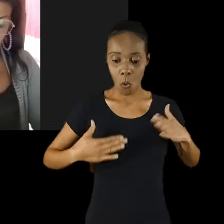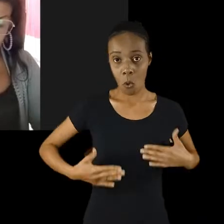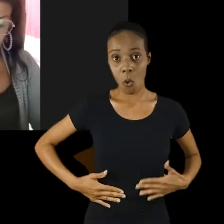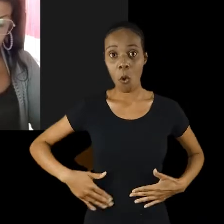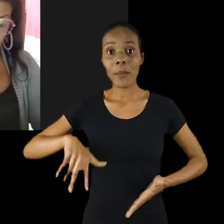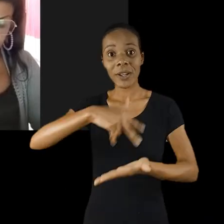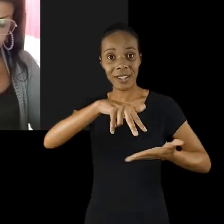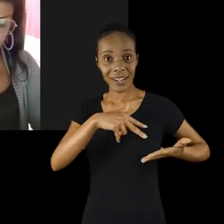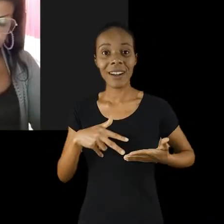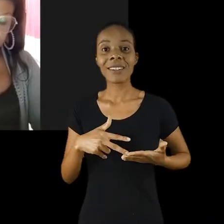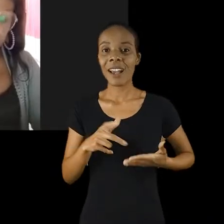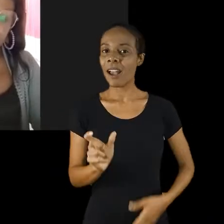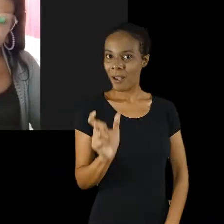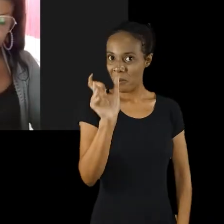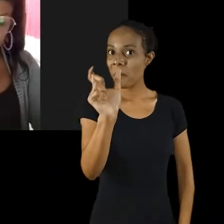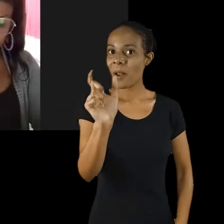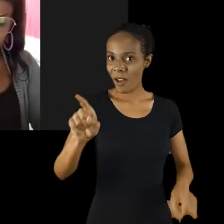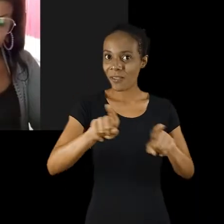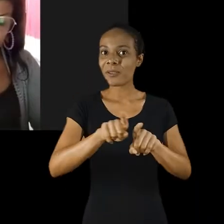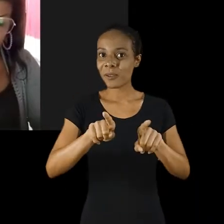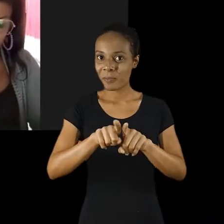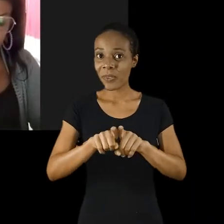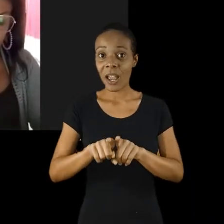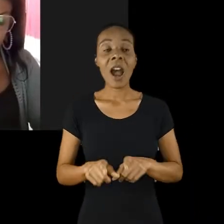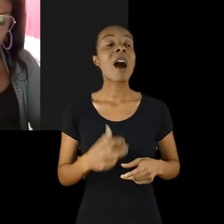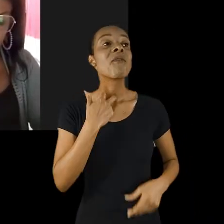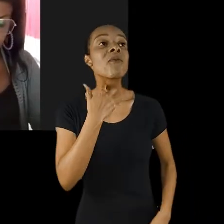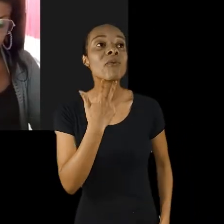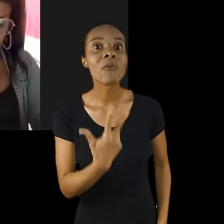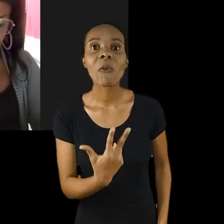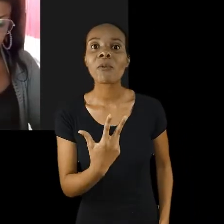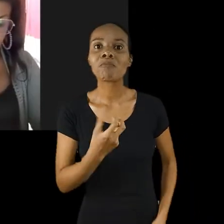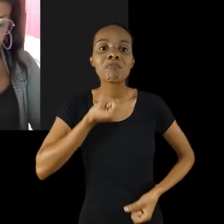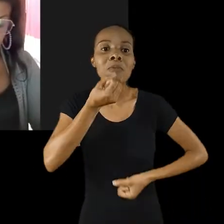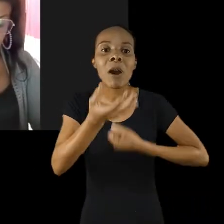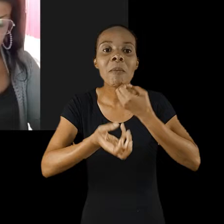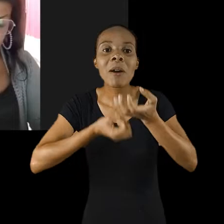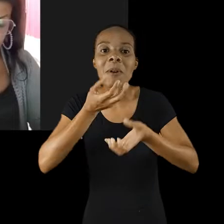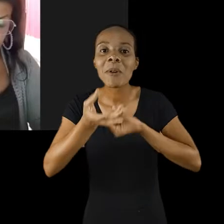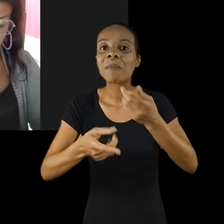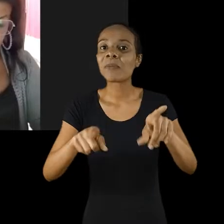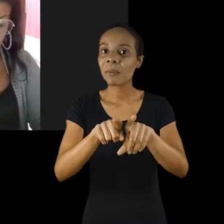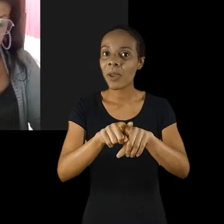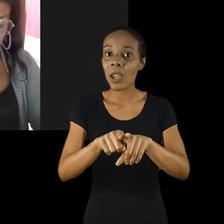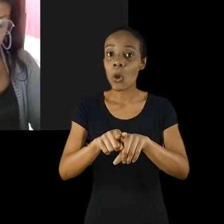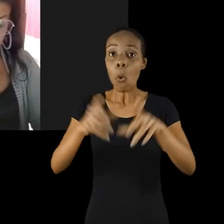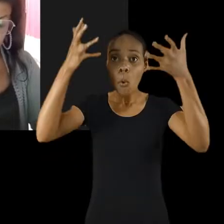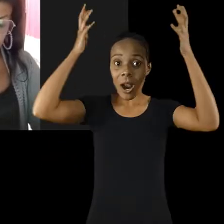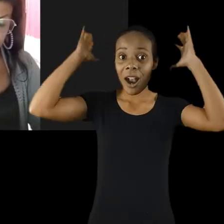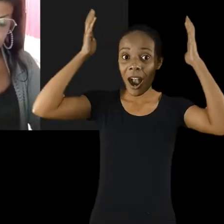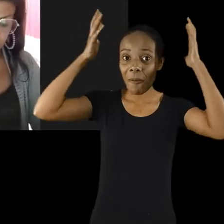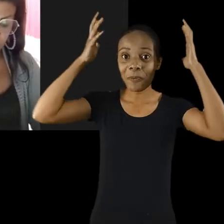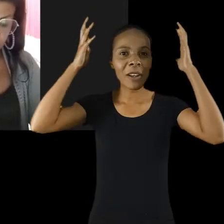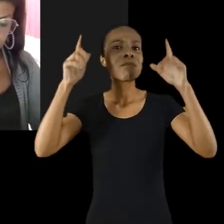dança também é a palavra, né? A voz que recita também é a palavra, os seus cabelos para o alto também é a palavra, né? O